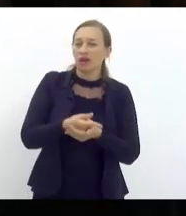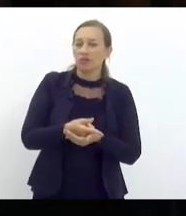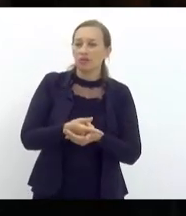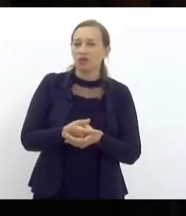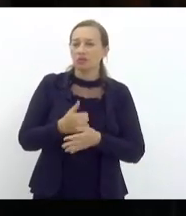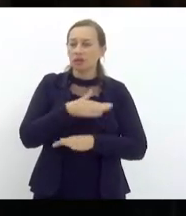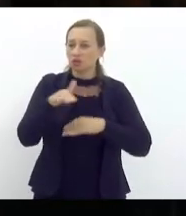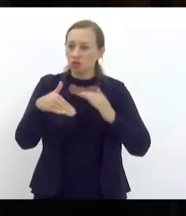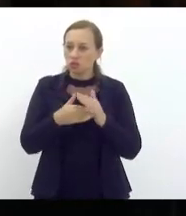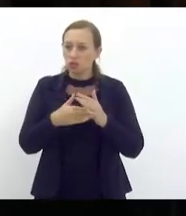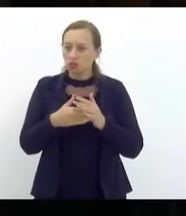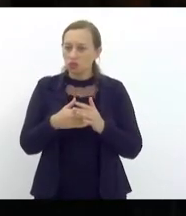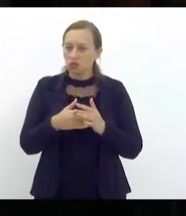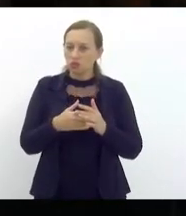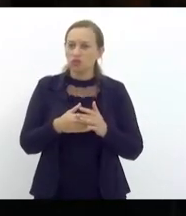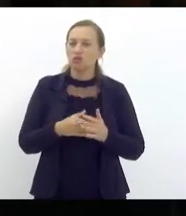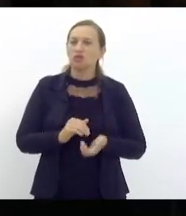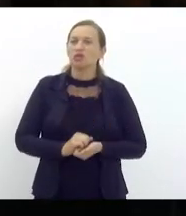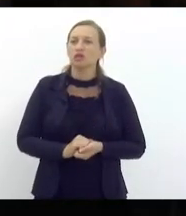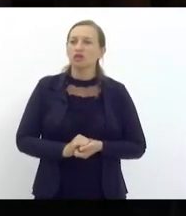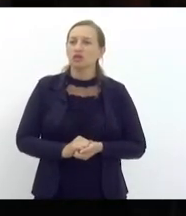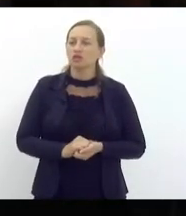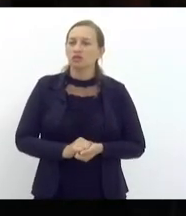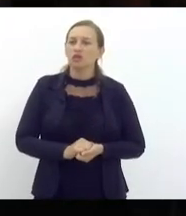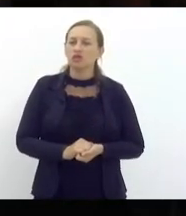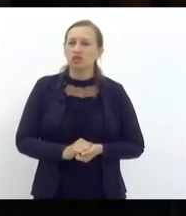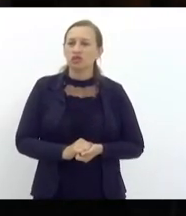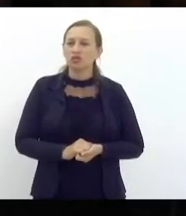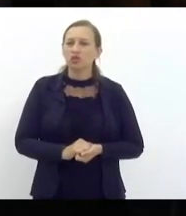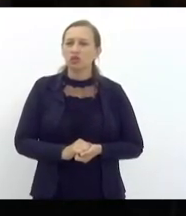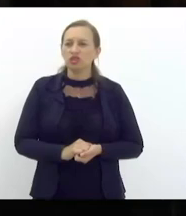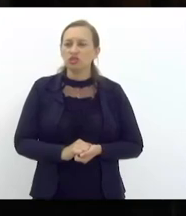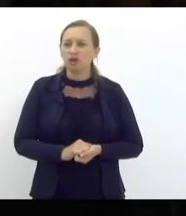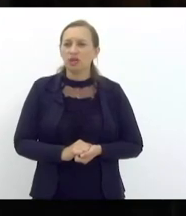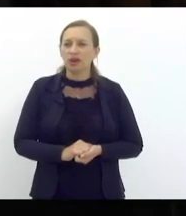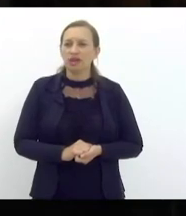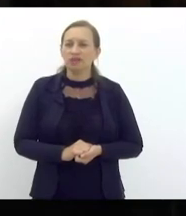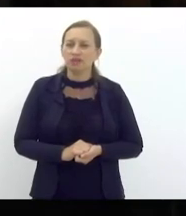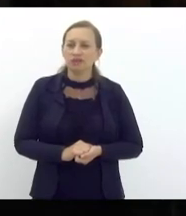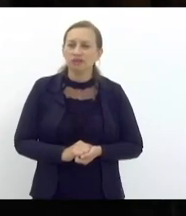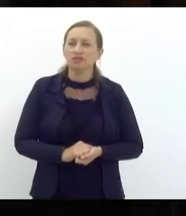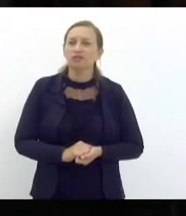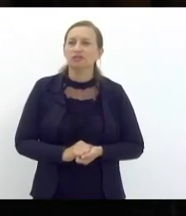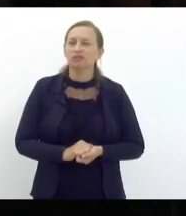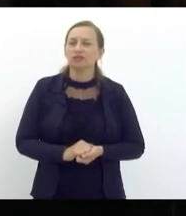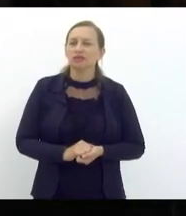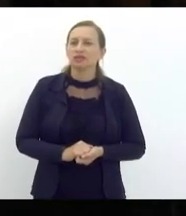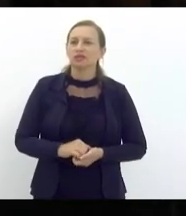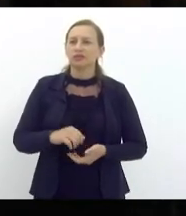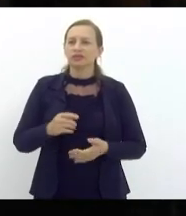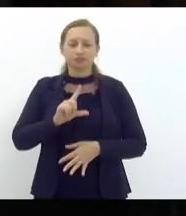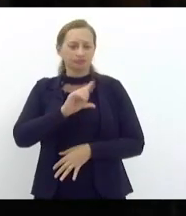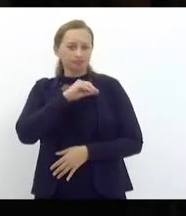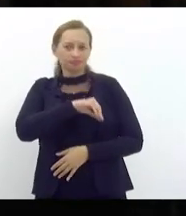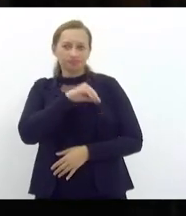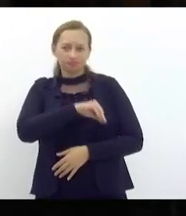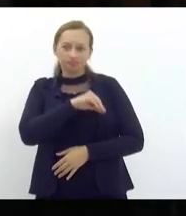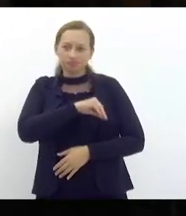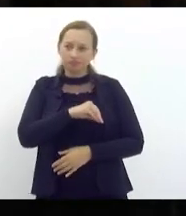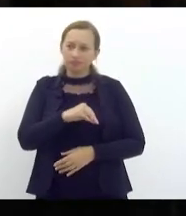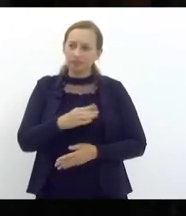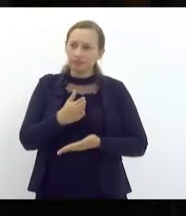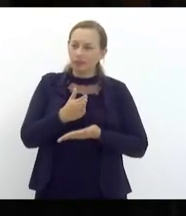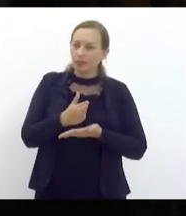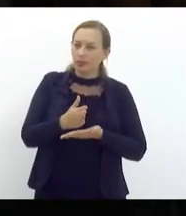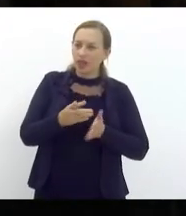como fez Nessa proposta para educação que achatou o plano de cargos carreiras salários tentou na atender uma parcela